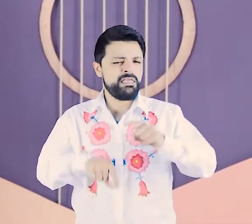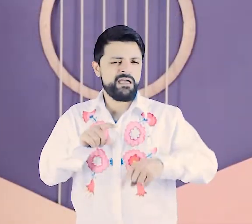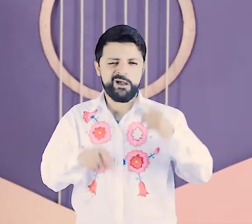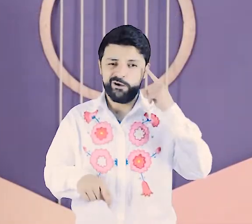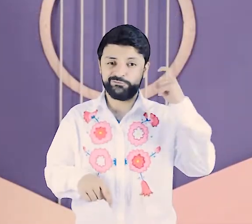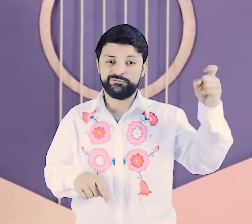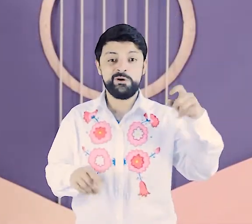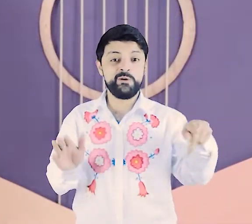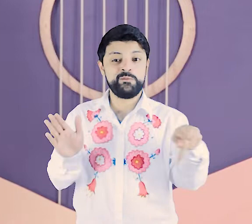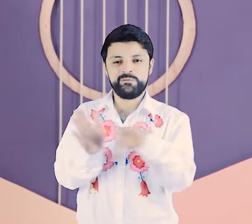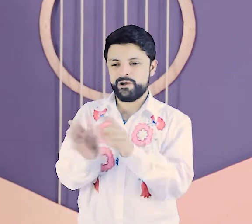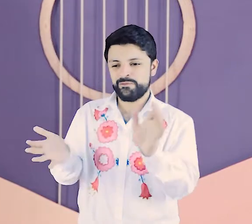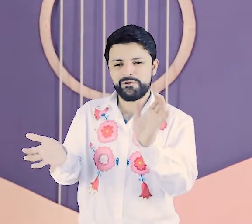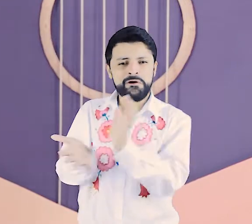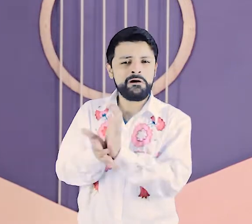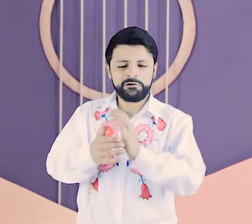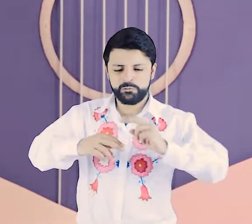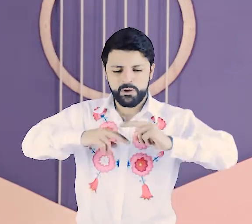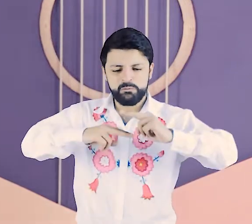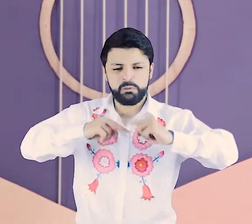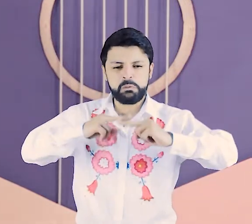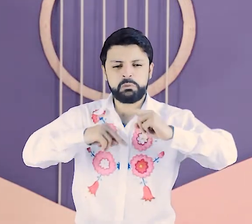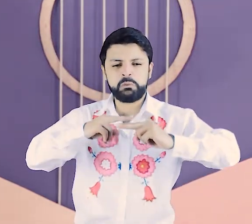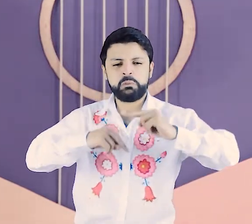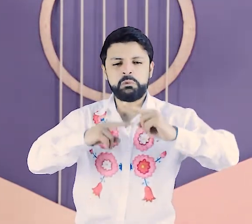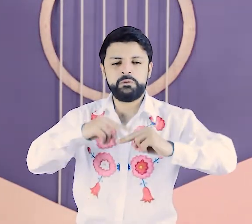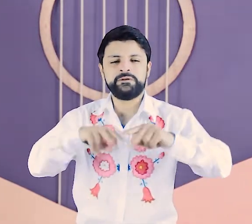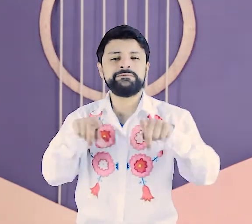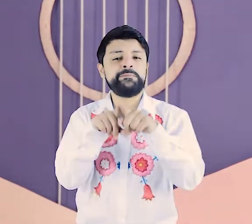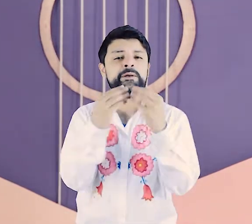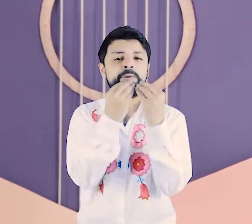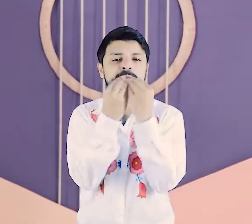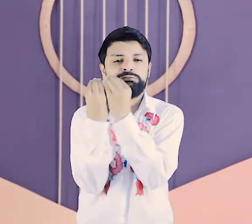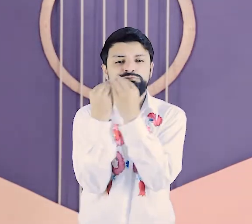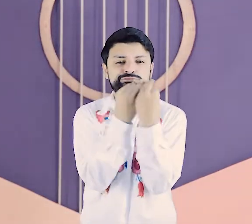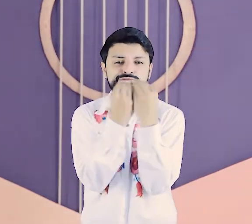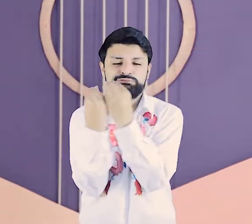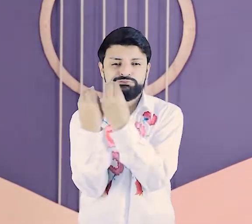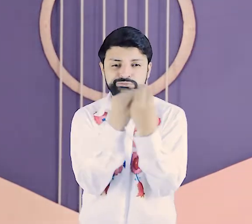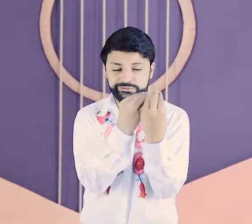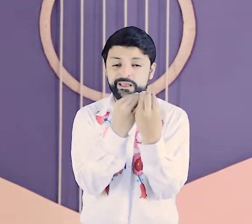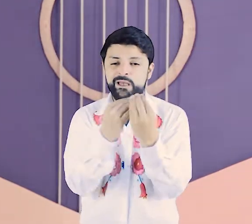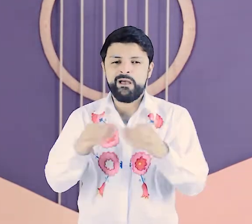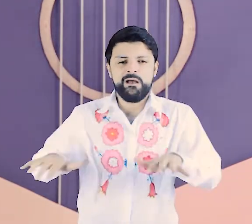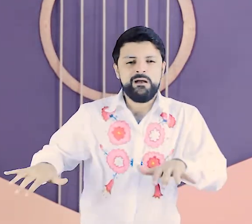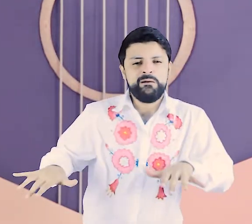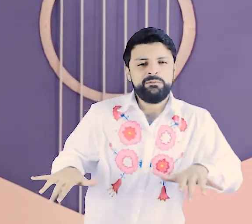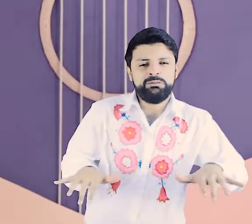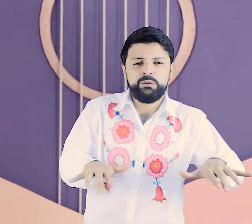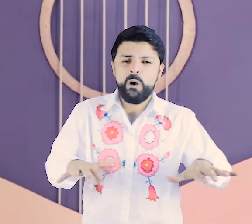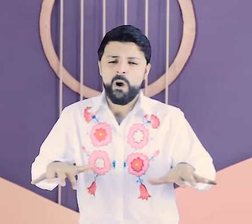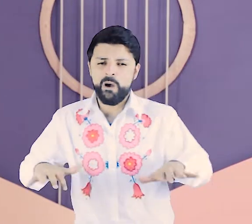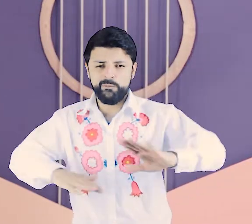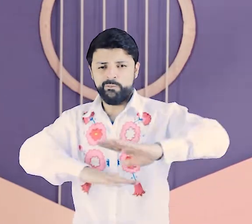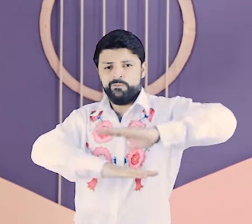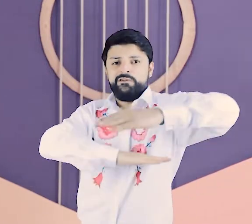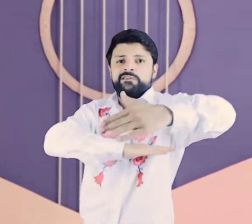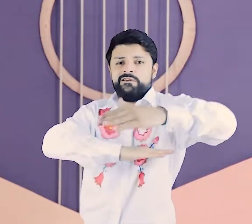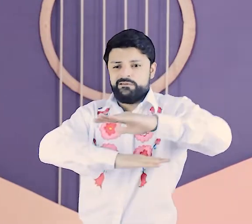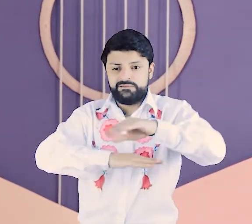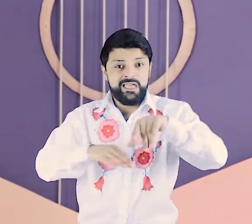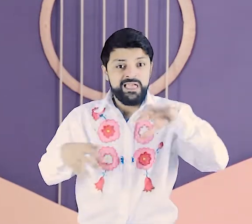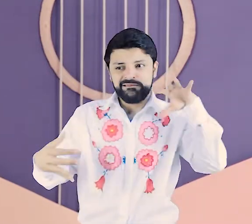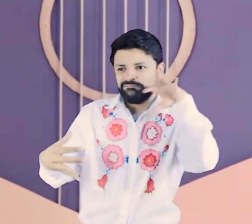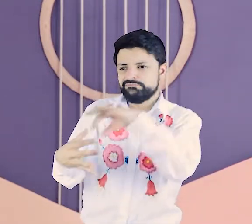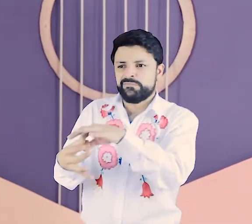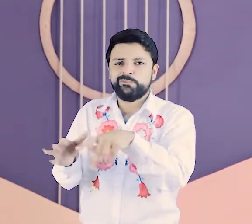Instrumento pertencente à família das palhetas livres, junto da gaita de boca e do acordeon, o harmônio está muito